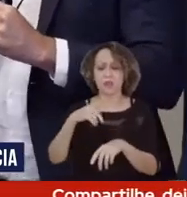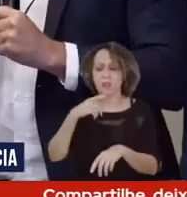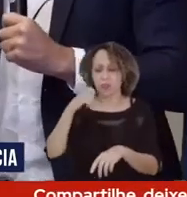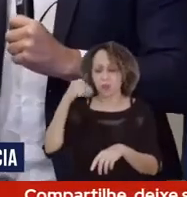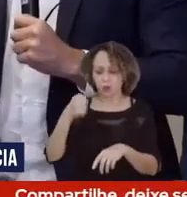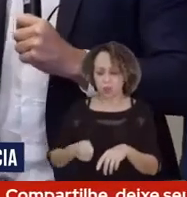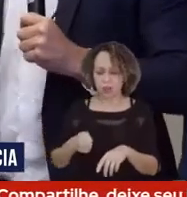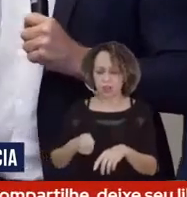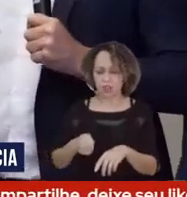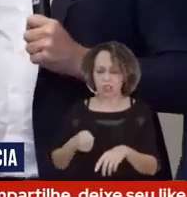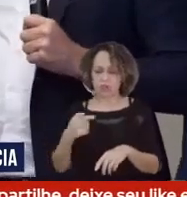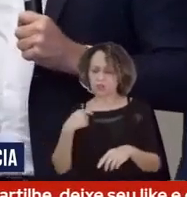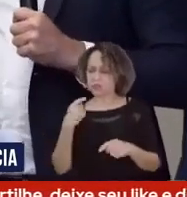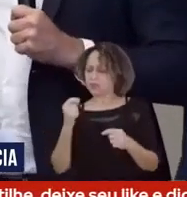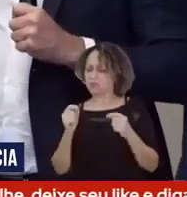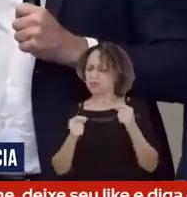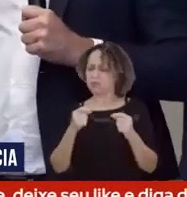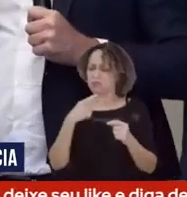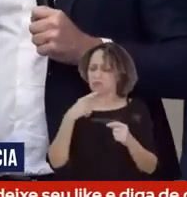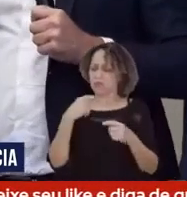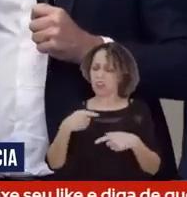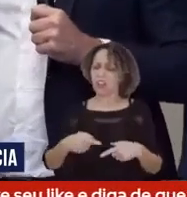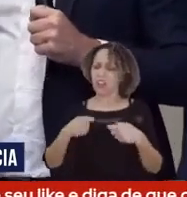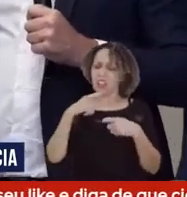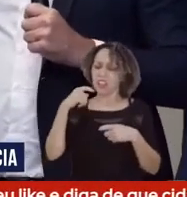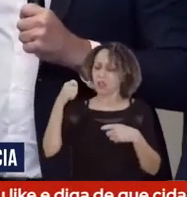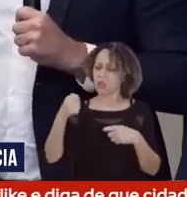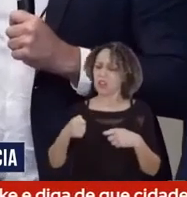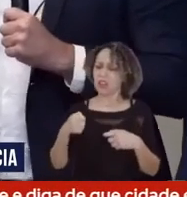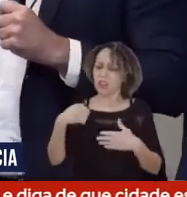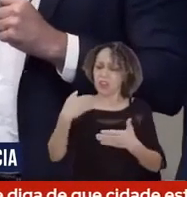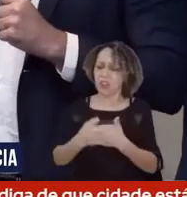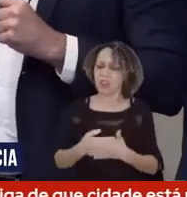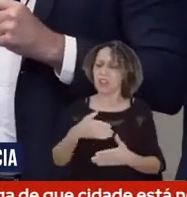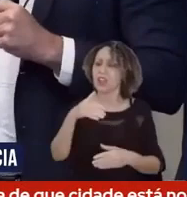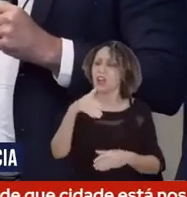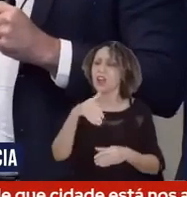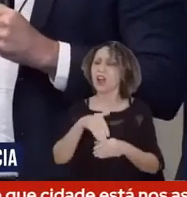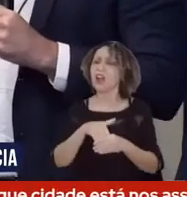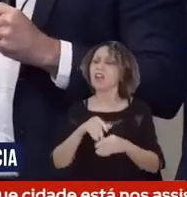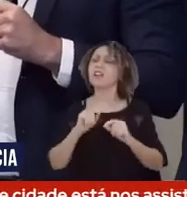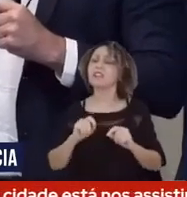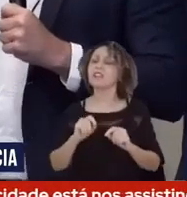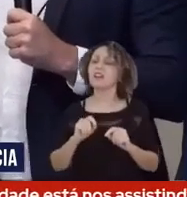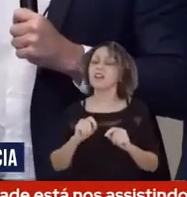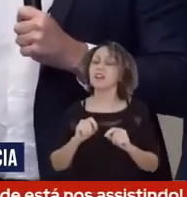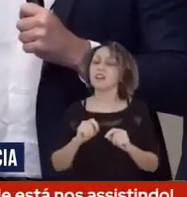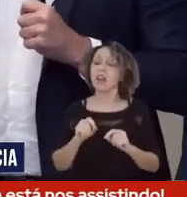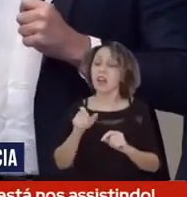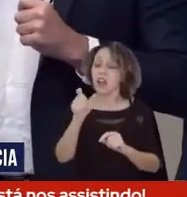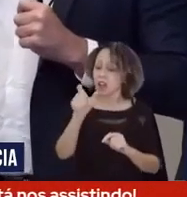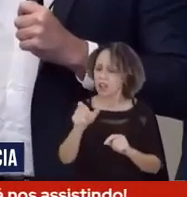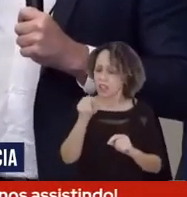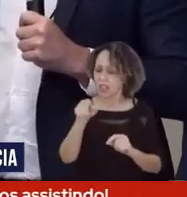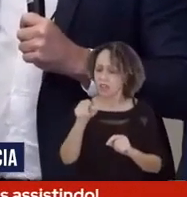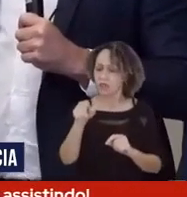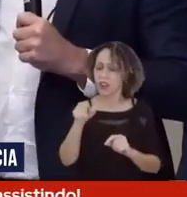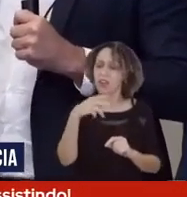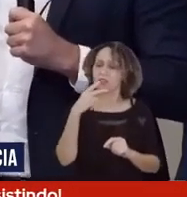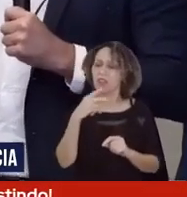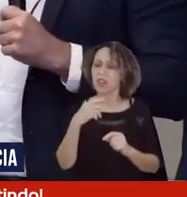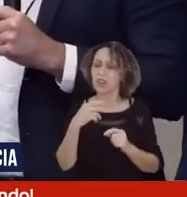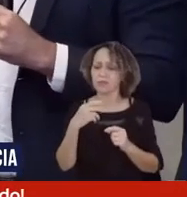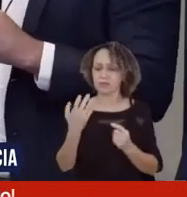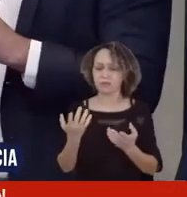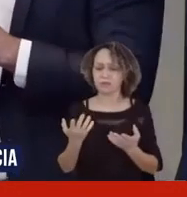ou seja, até a eleição. E ele falava no fundo de estabilização, usando o quê? Royalties, participação